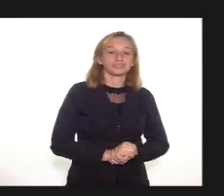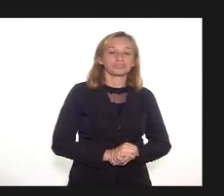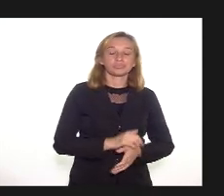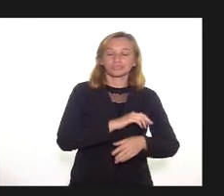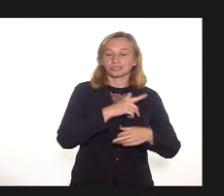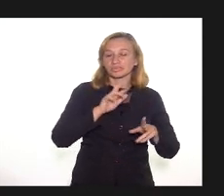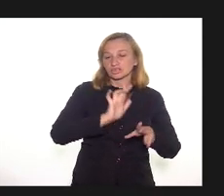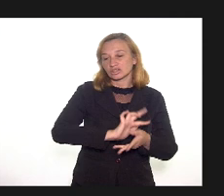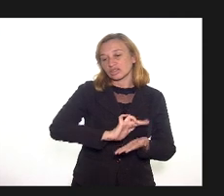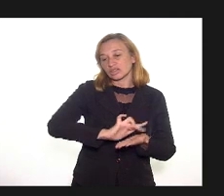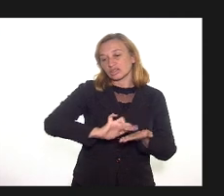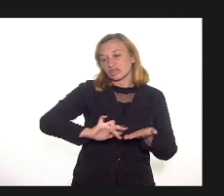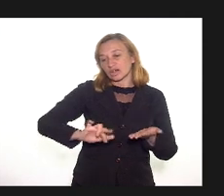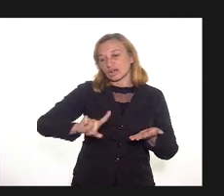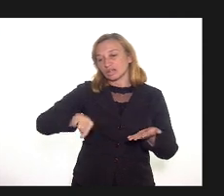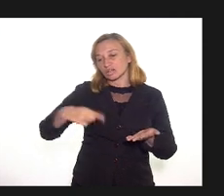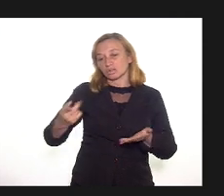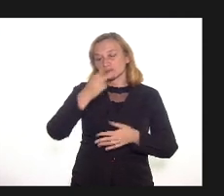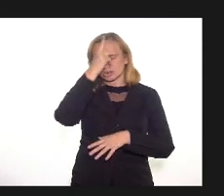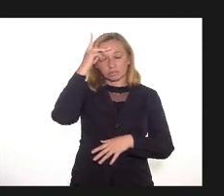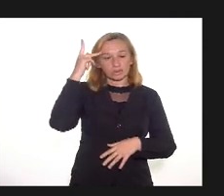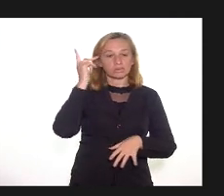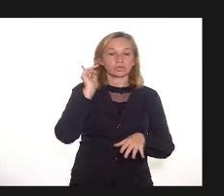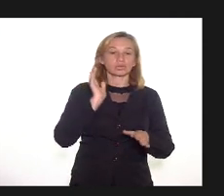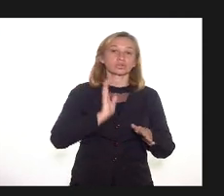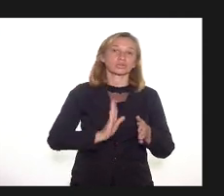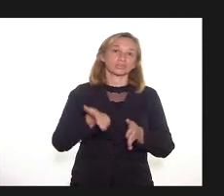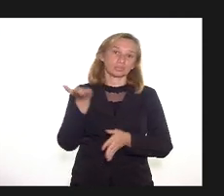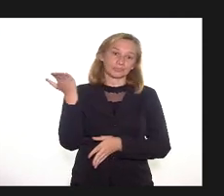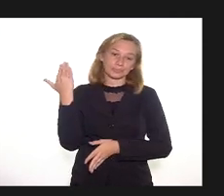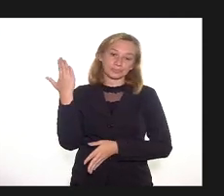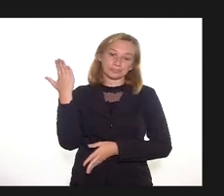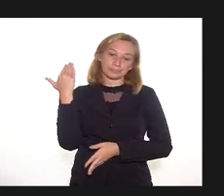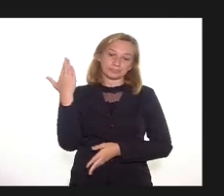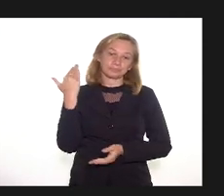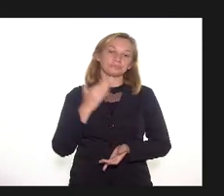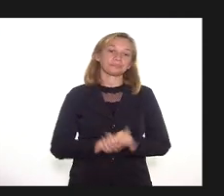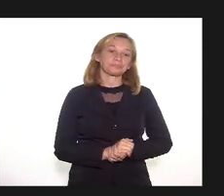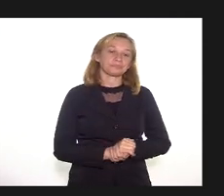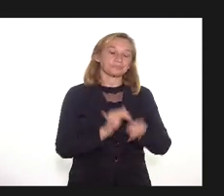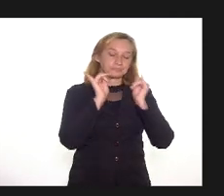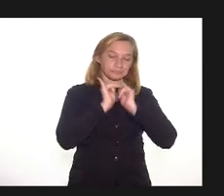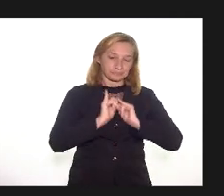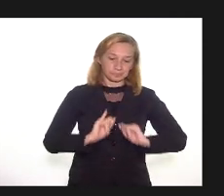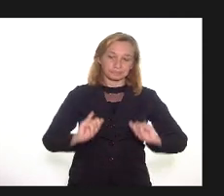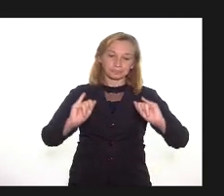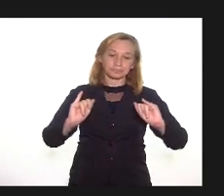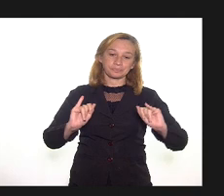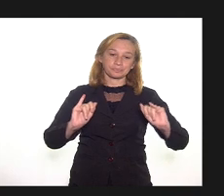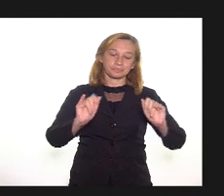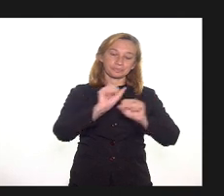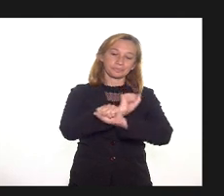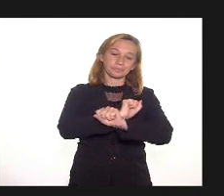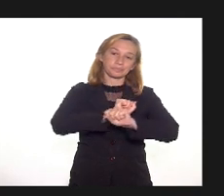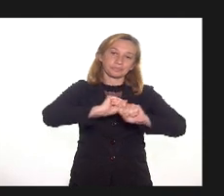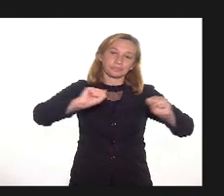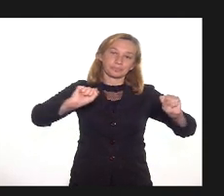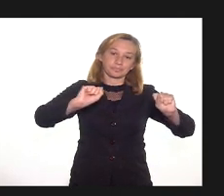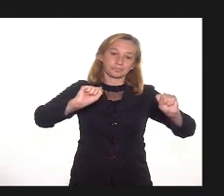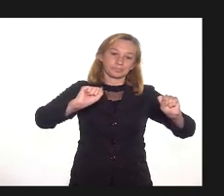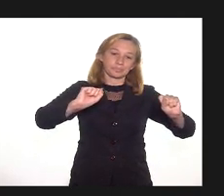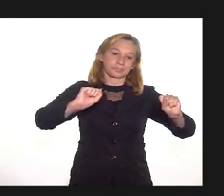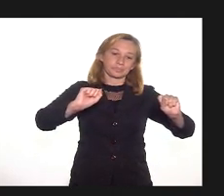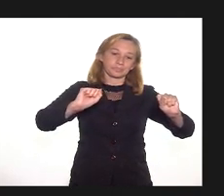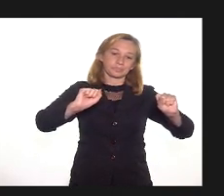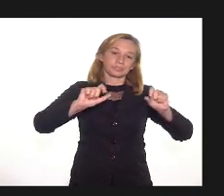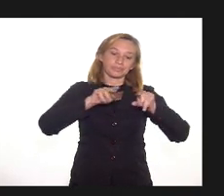tantos de tantas e tantas pessoas da época que proclamavam a liberdade e